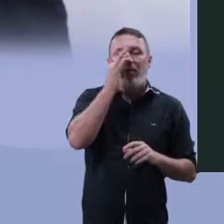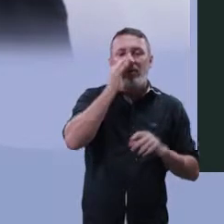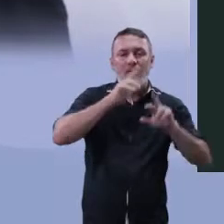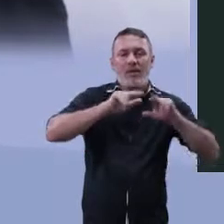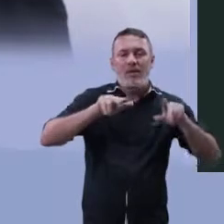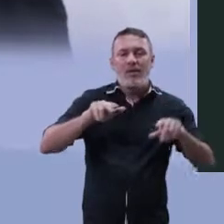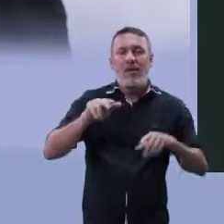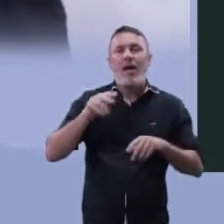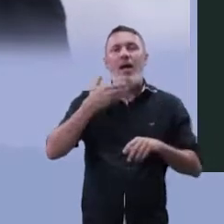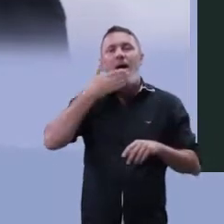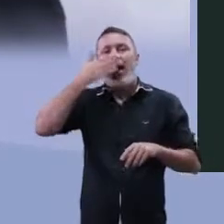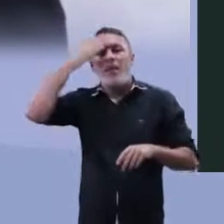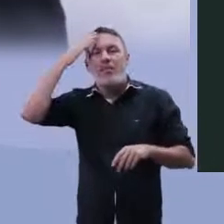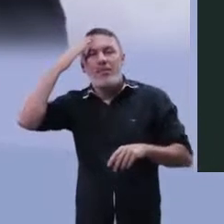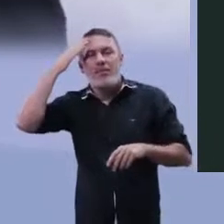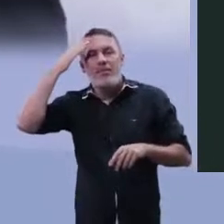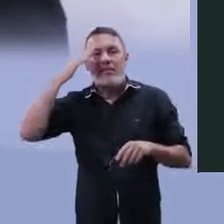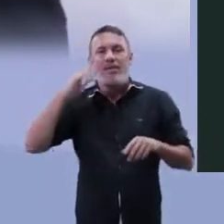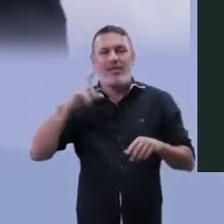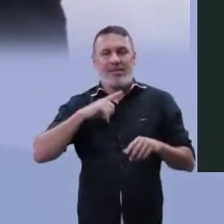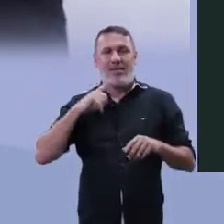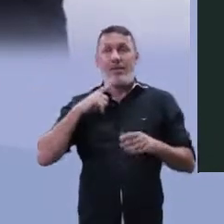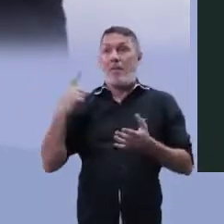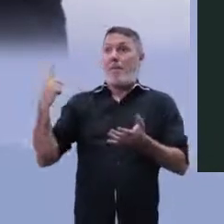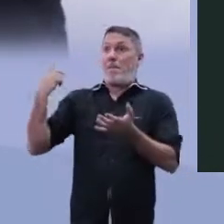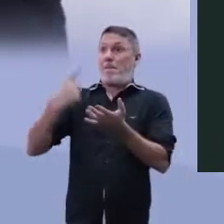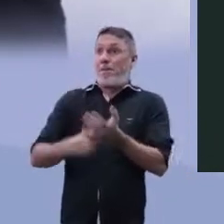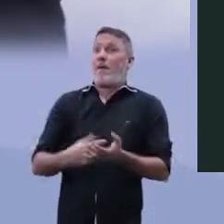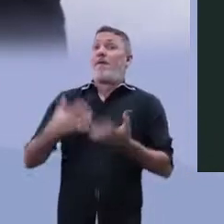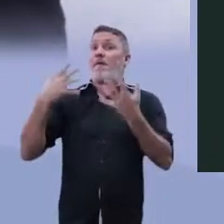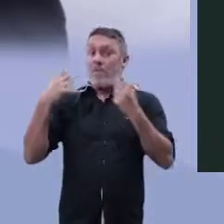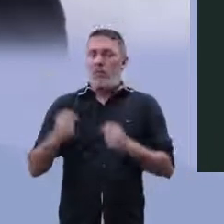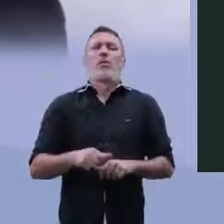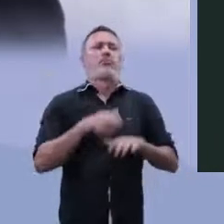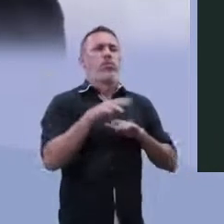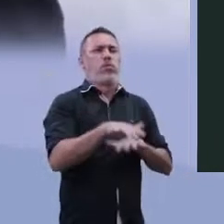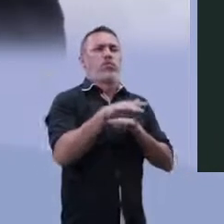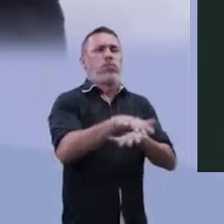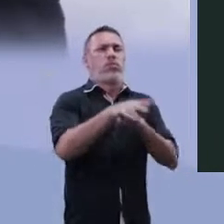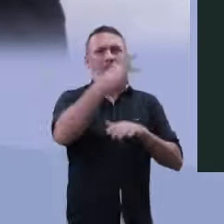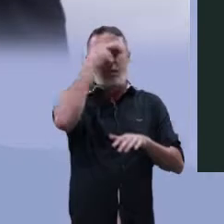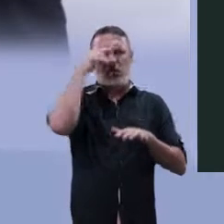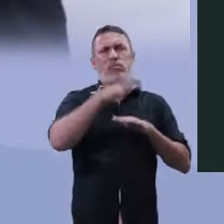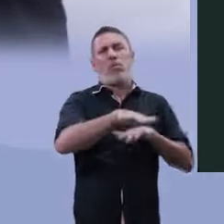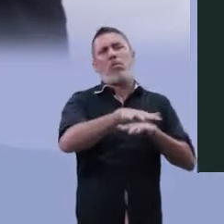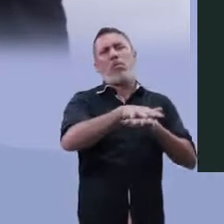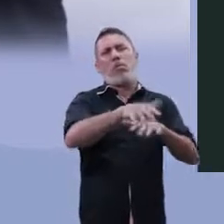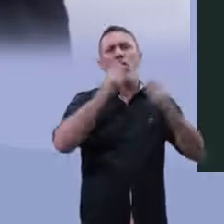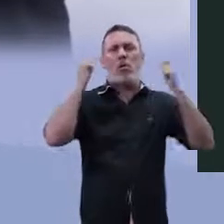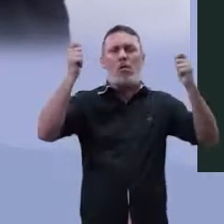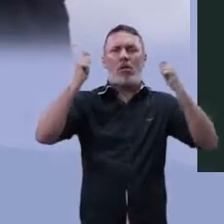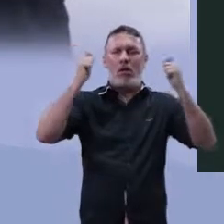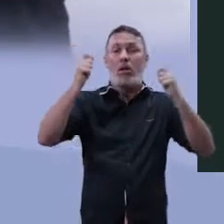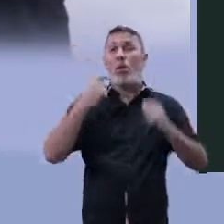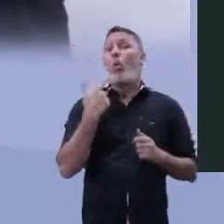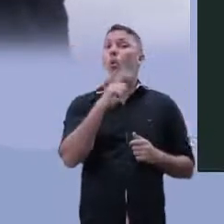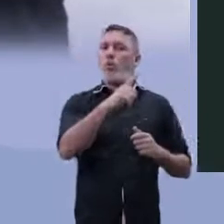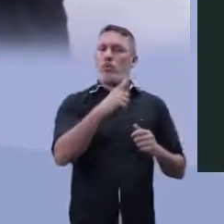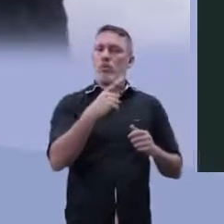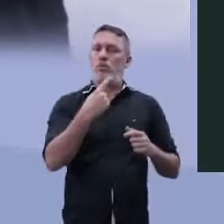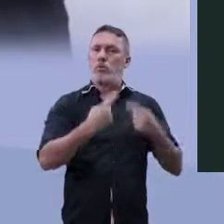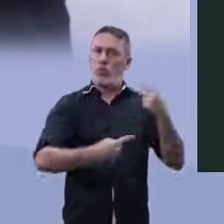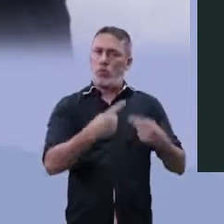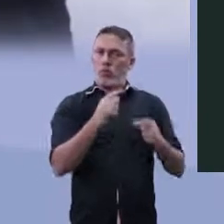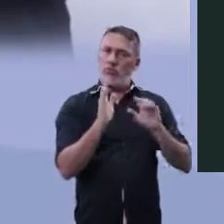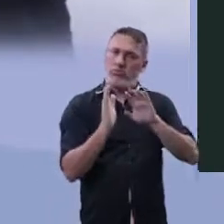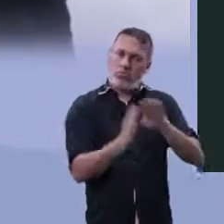da Primavera Árabe, né, as manifestações eram convocadas, aí sim, é um outro cenário, tá? Que vai levar uma discussão, acho